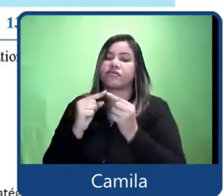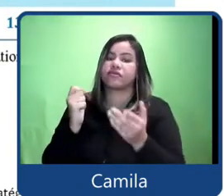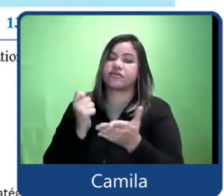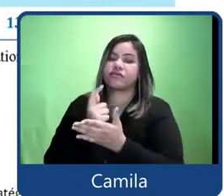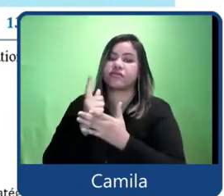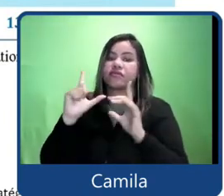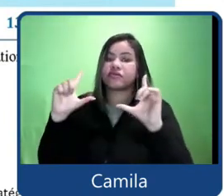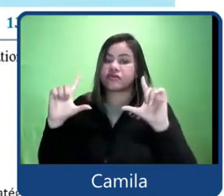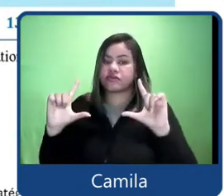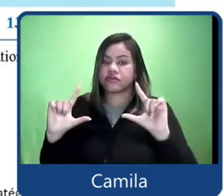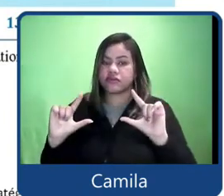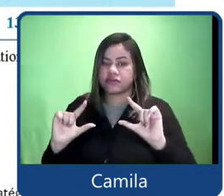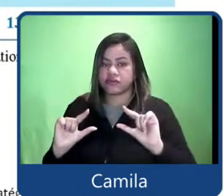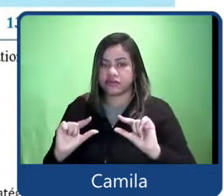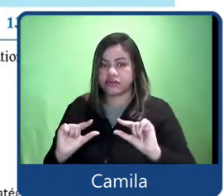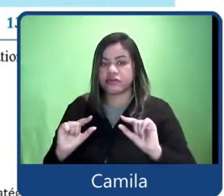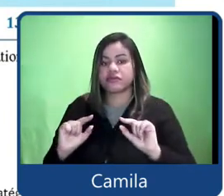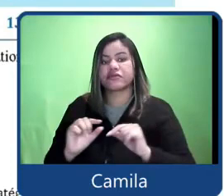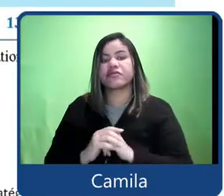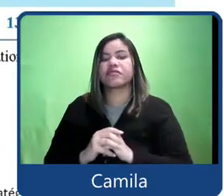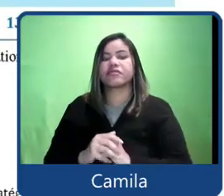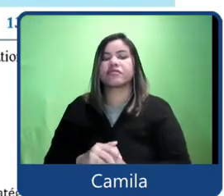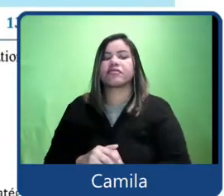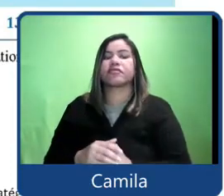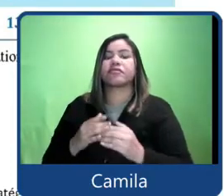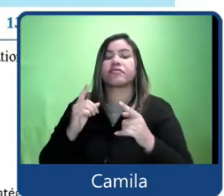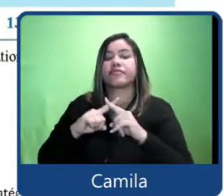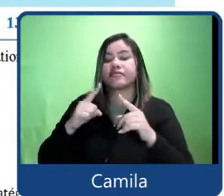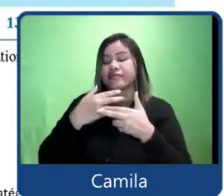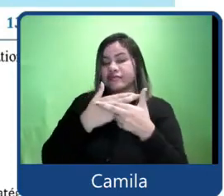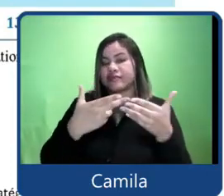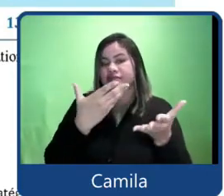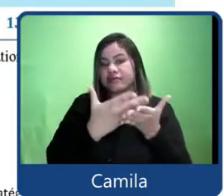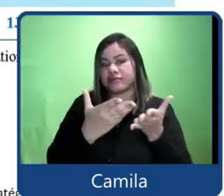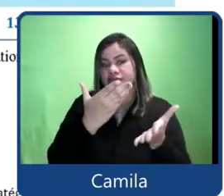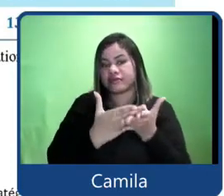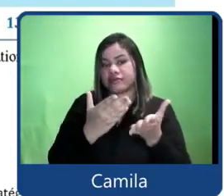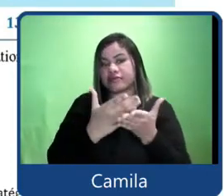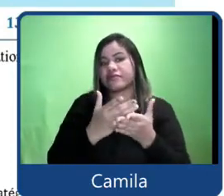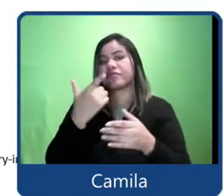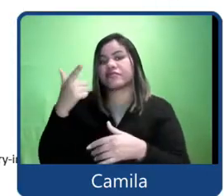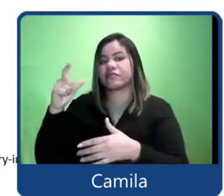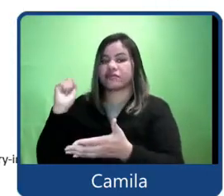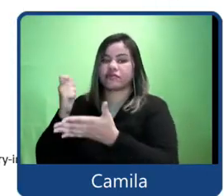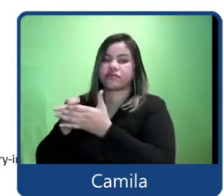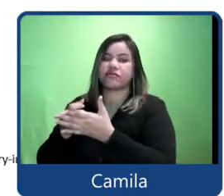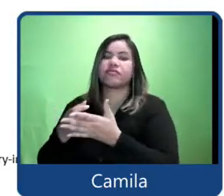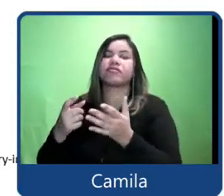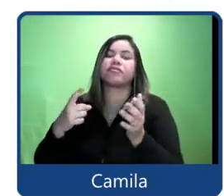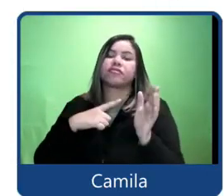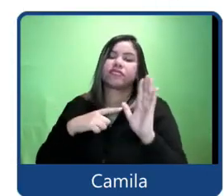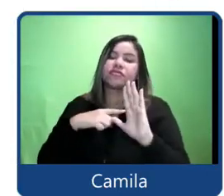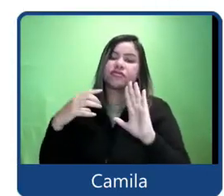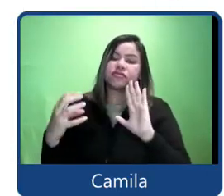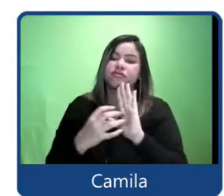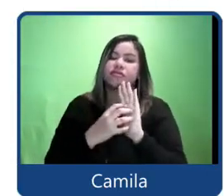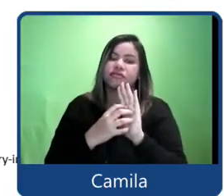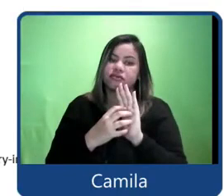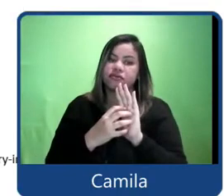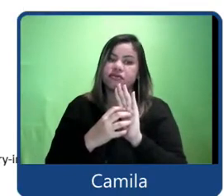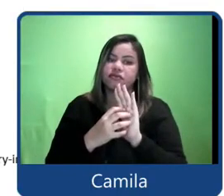custos vão ser elevados para reparar as perdas, né, que ocorrem, isso sem contar os impactos